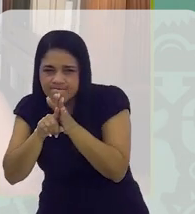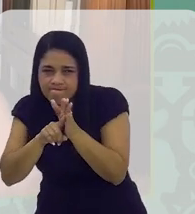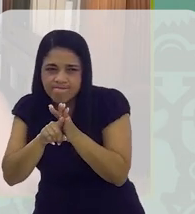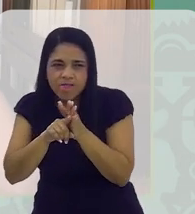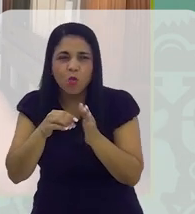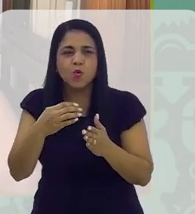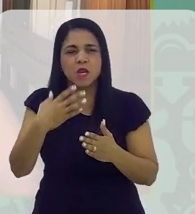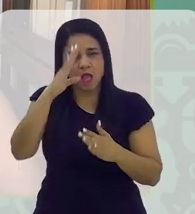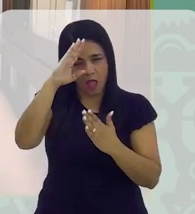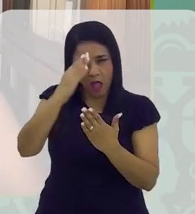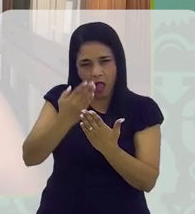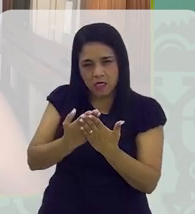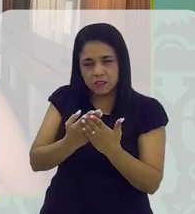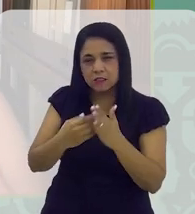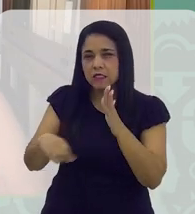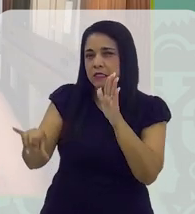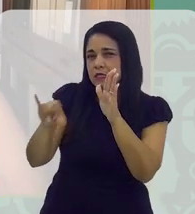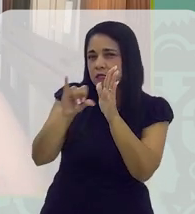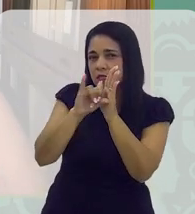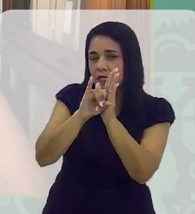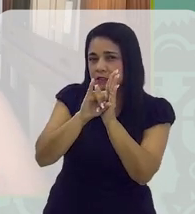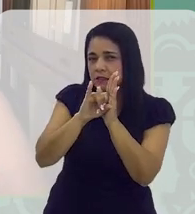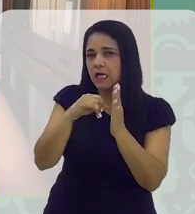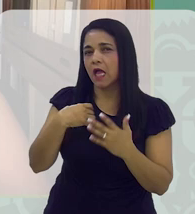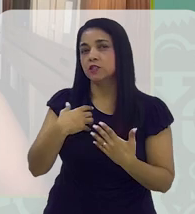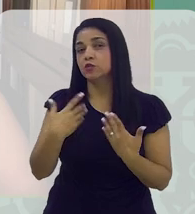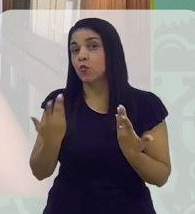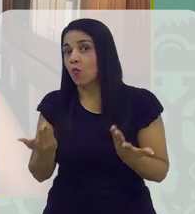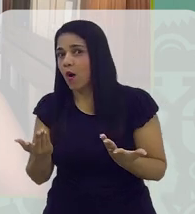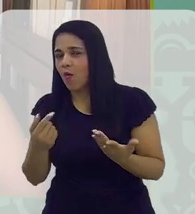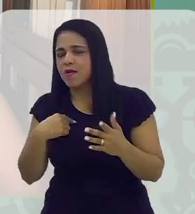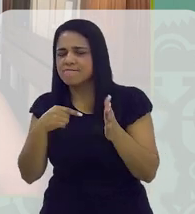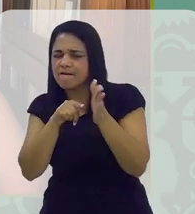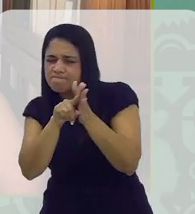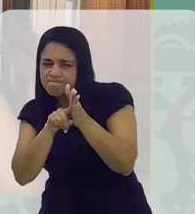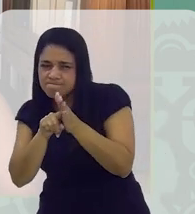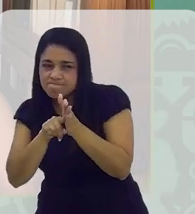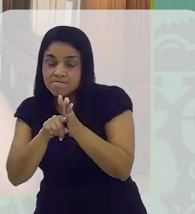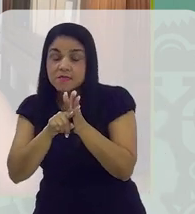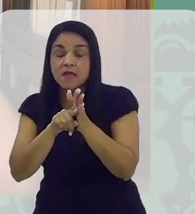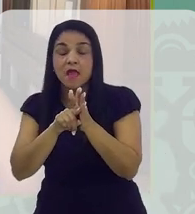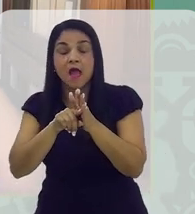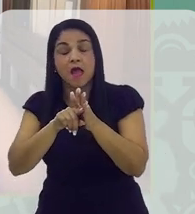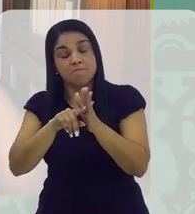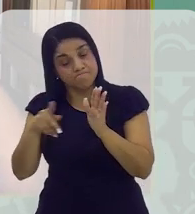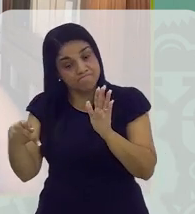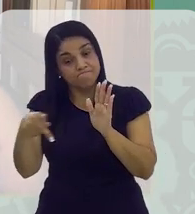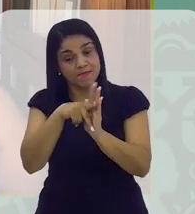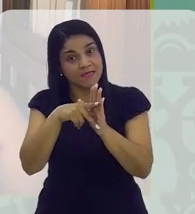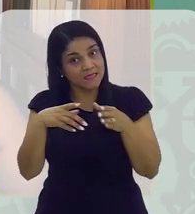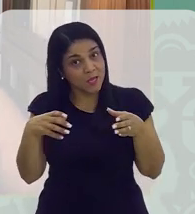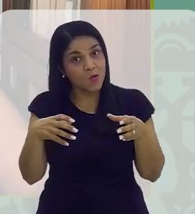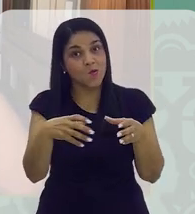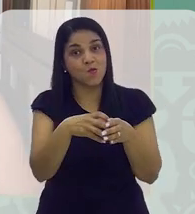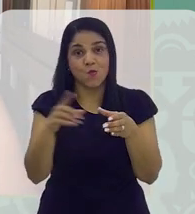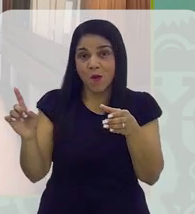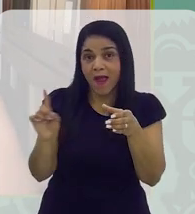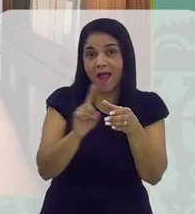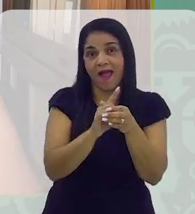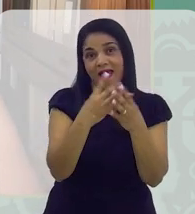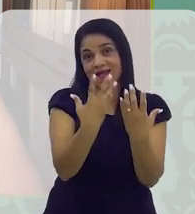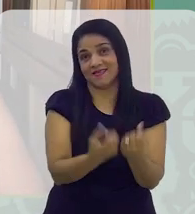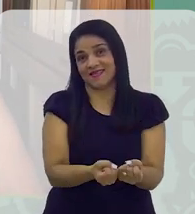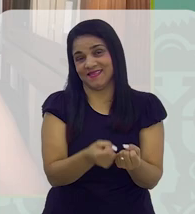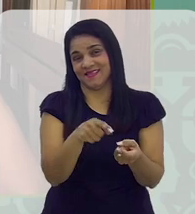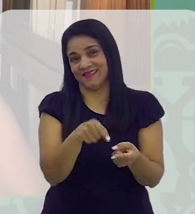exploração do que ele acredita, de qual a sua identidade, e isso pode, ele pode acabar pertencendo a esses grupos ou